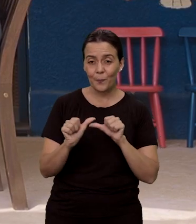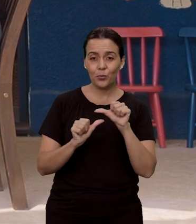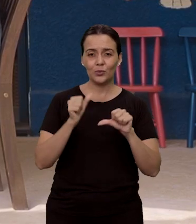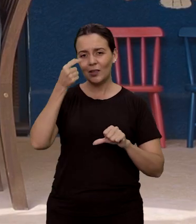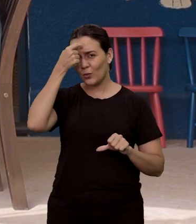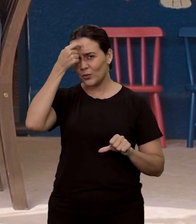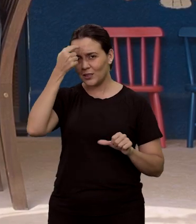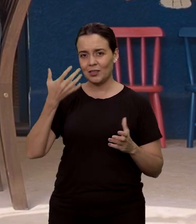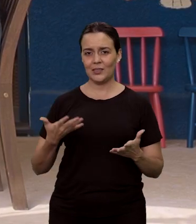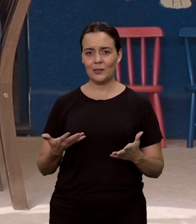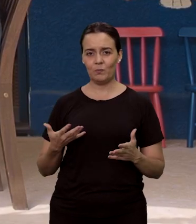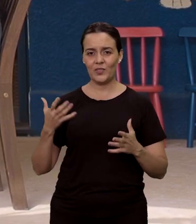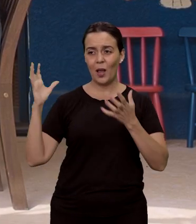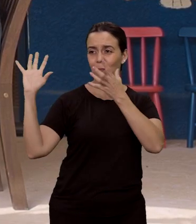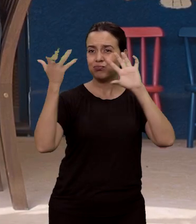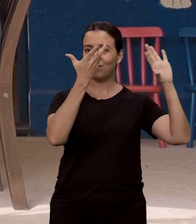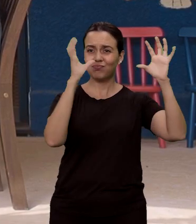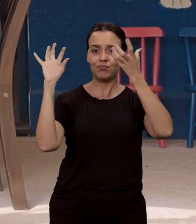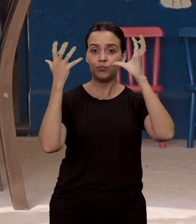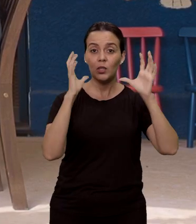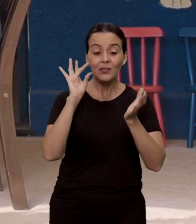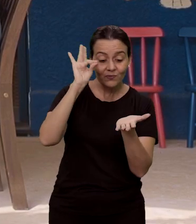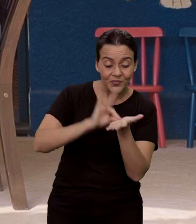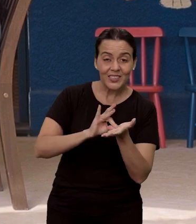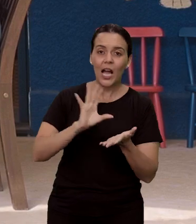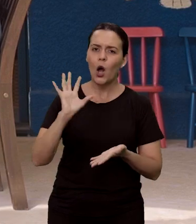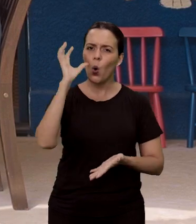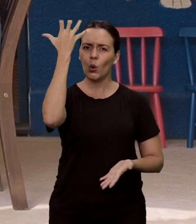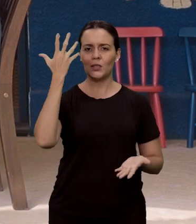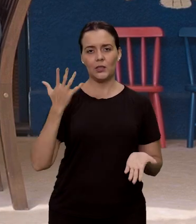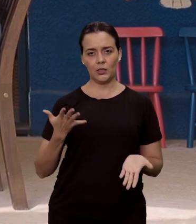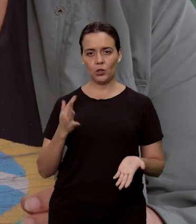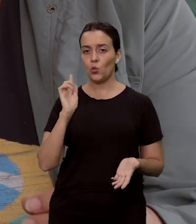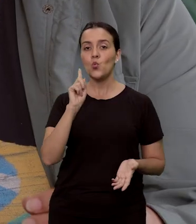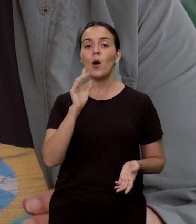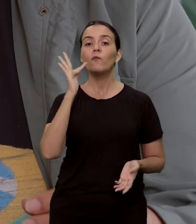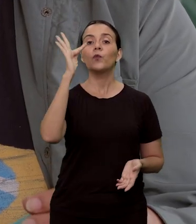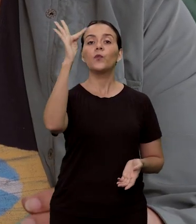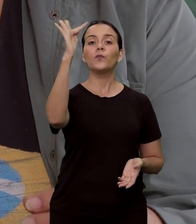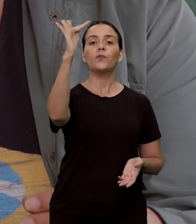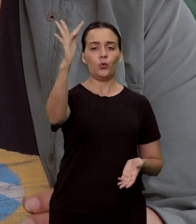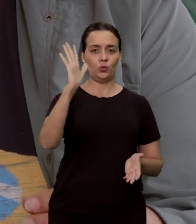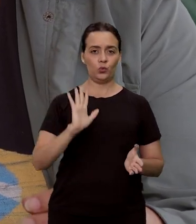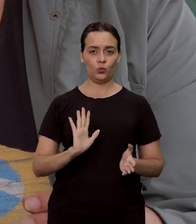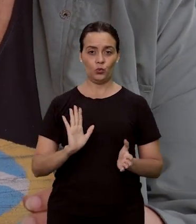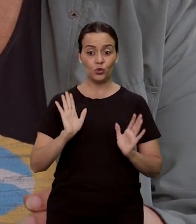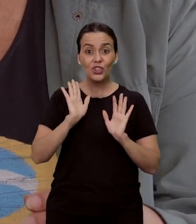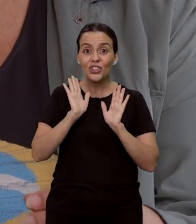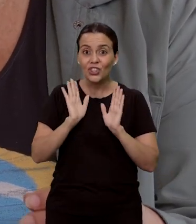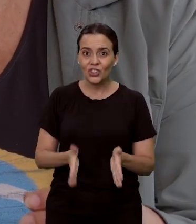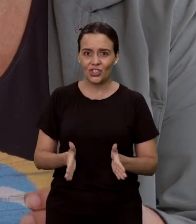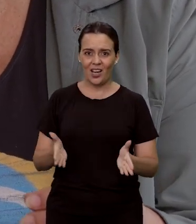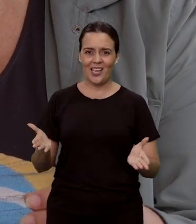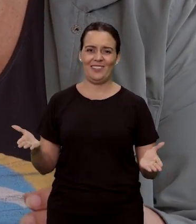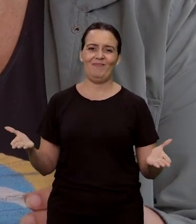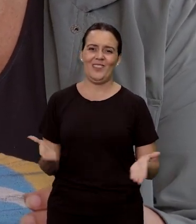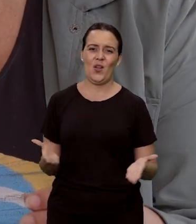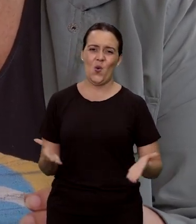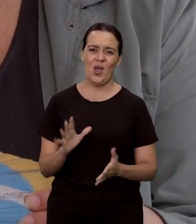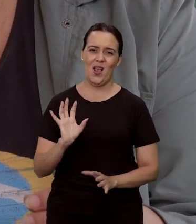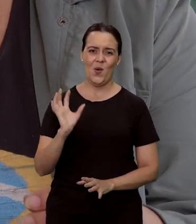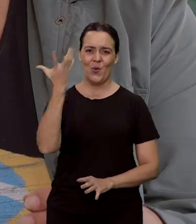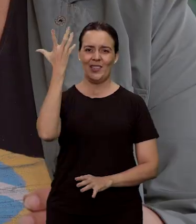é uma realidade, não é uma hipótese que poderá acontecer daqui a algum tempo. A gente já está sentindo na pele.